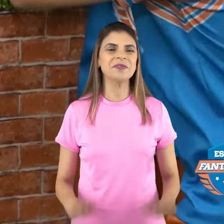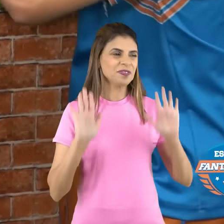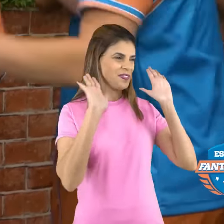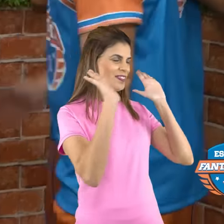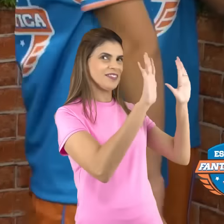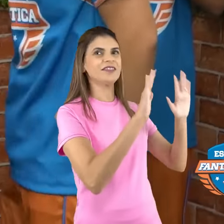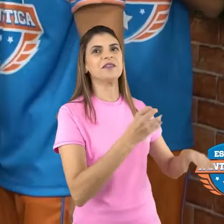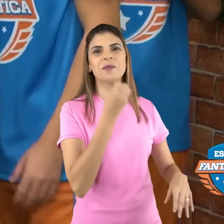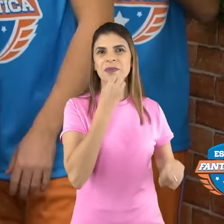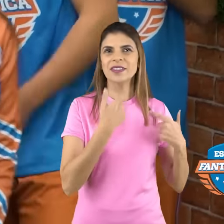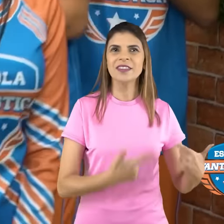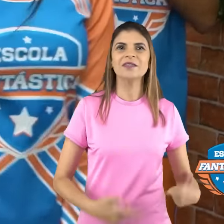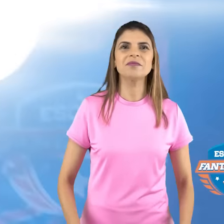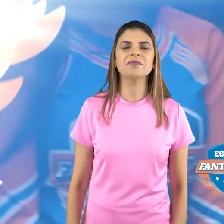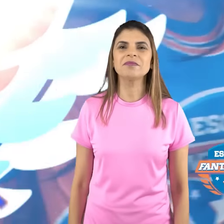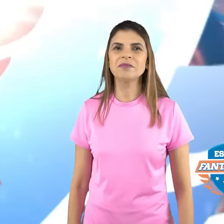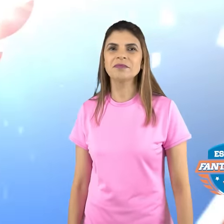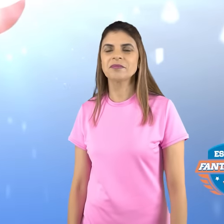Boa sorte.